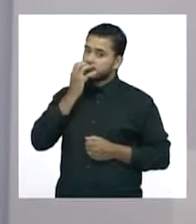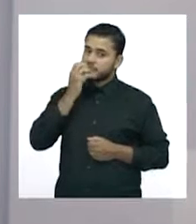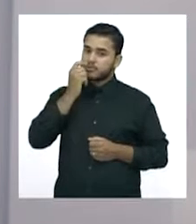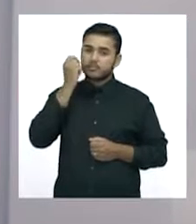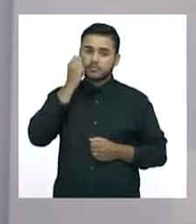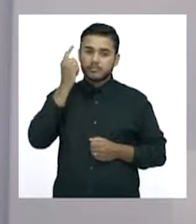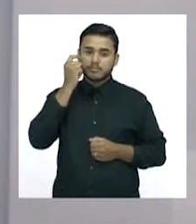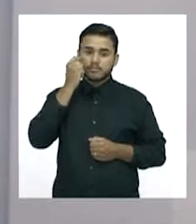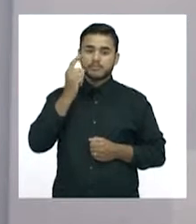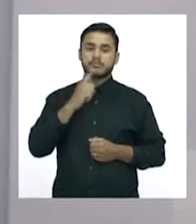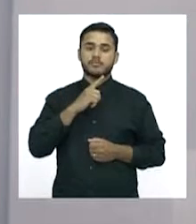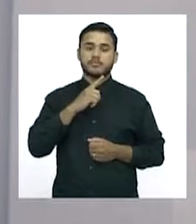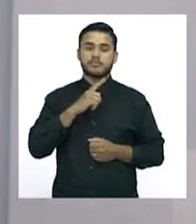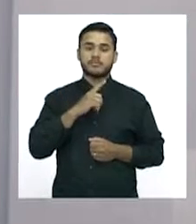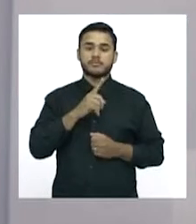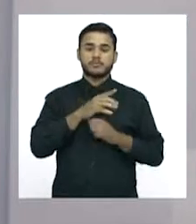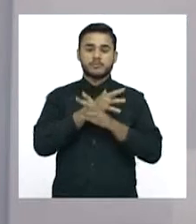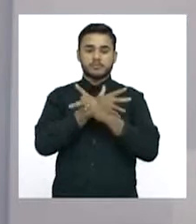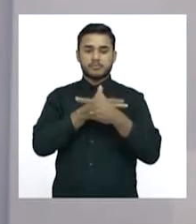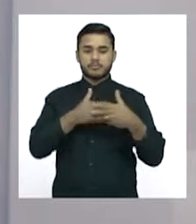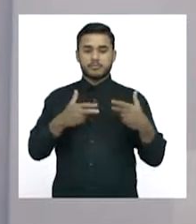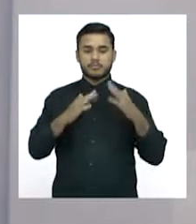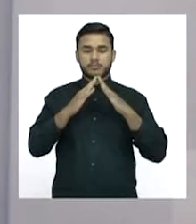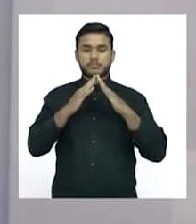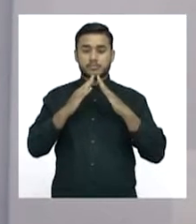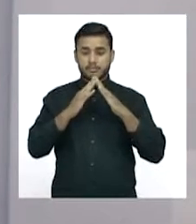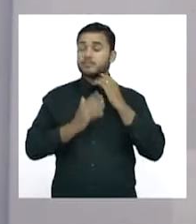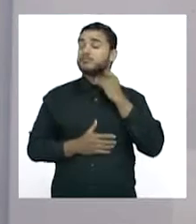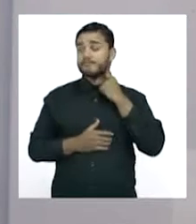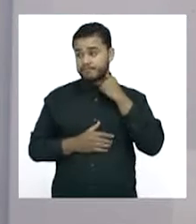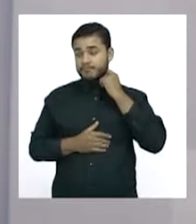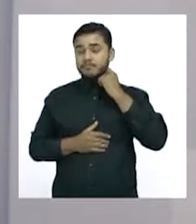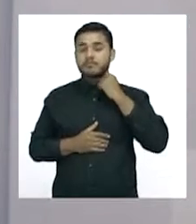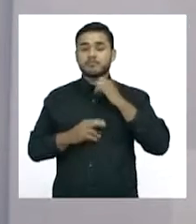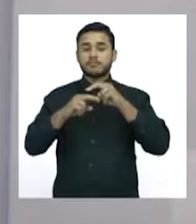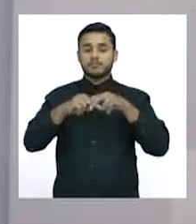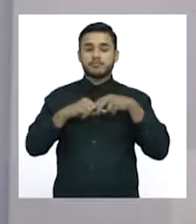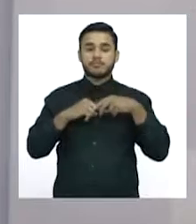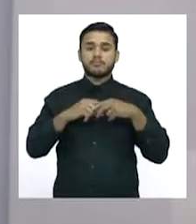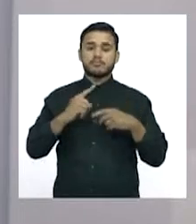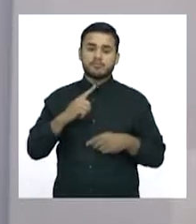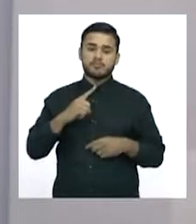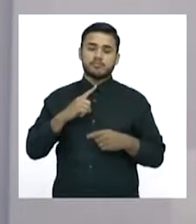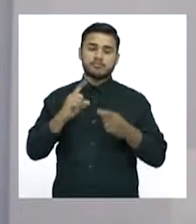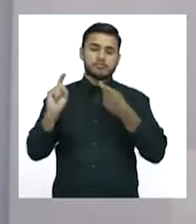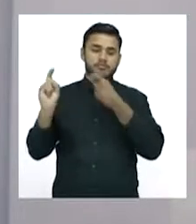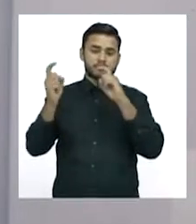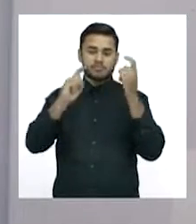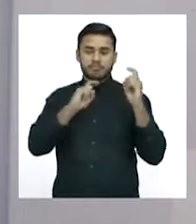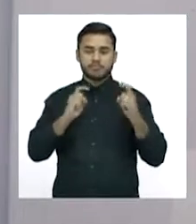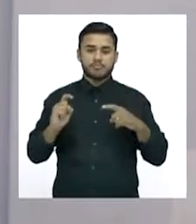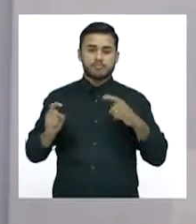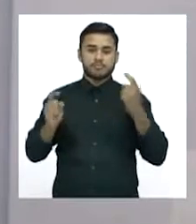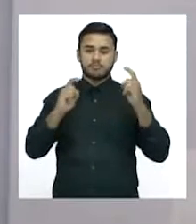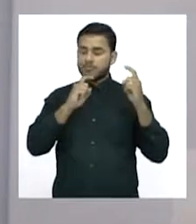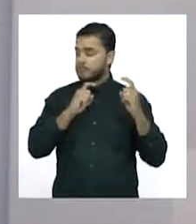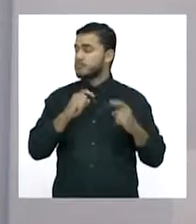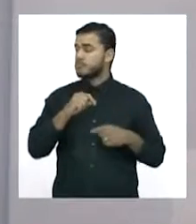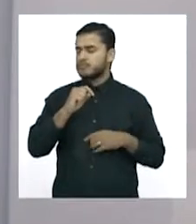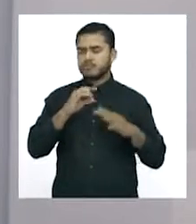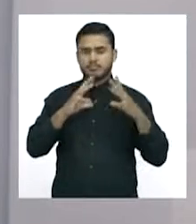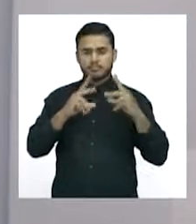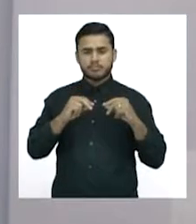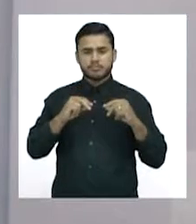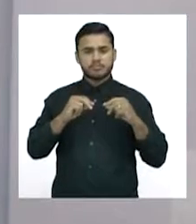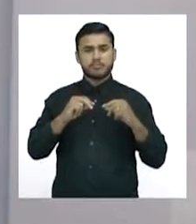específica, que são considerados animais domésticos. Então, a gente tem toda uma discussão hoje, a nível não só municipal, mas